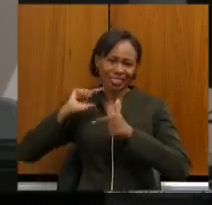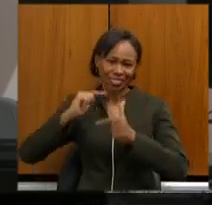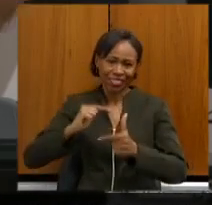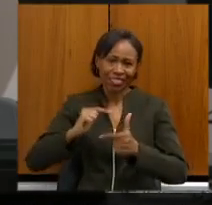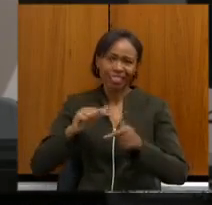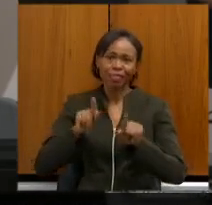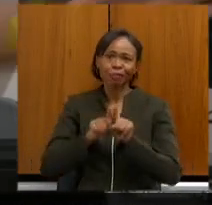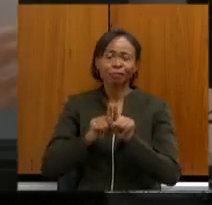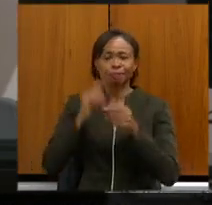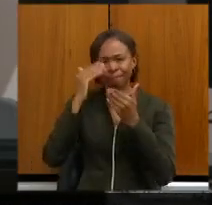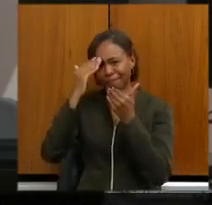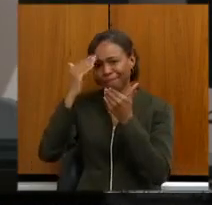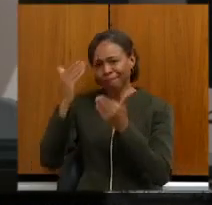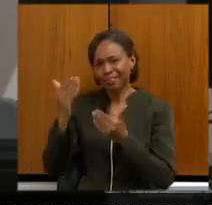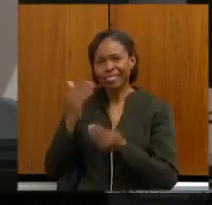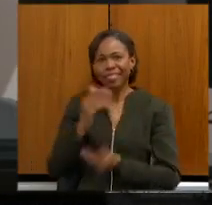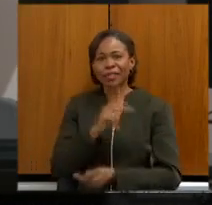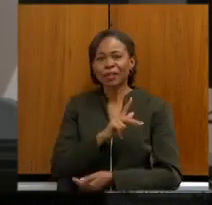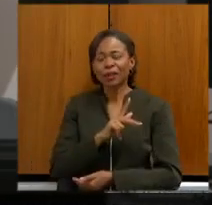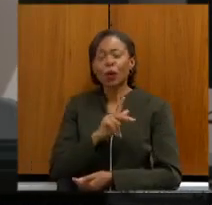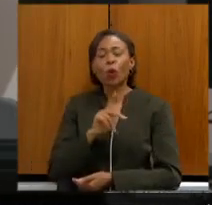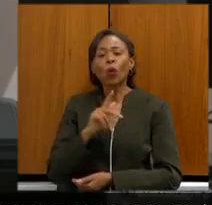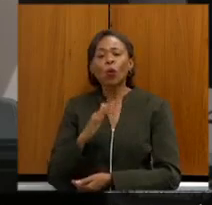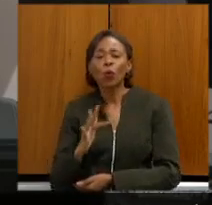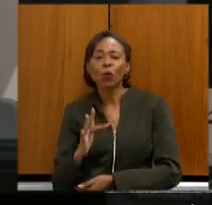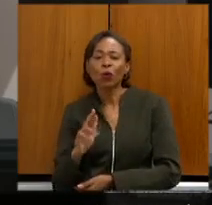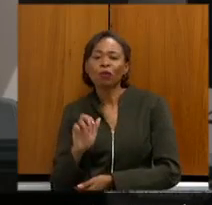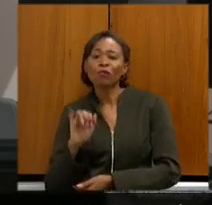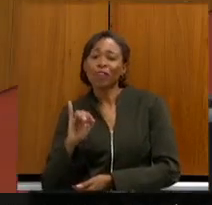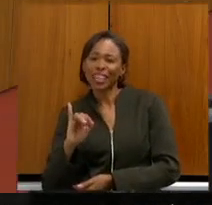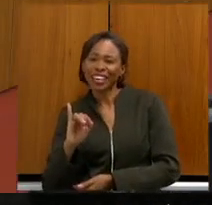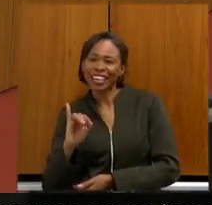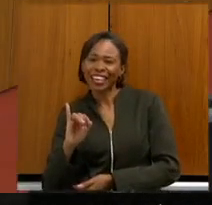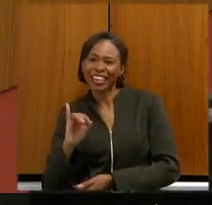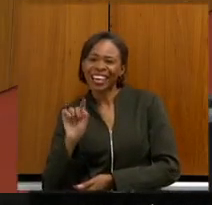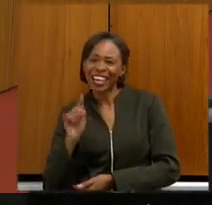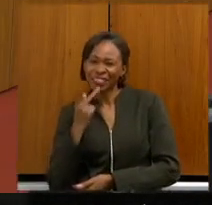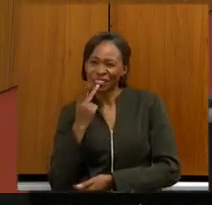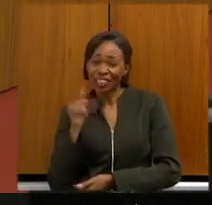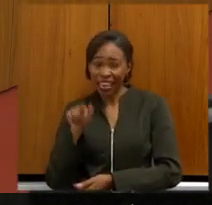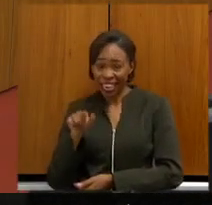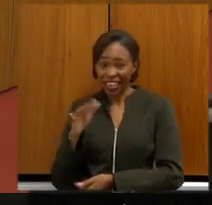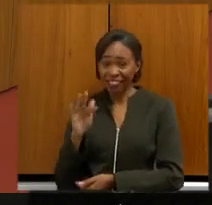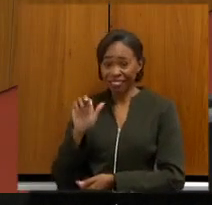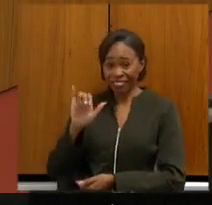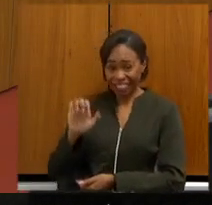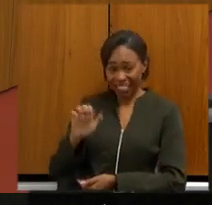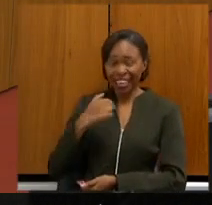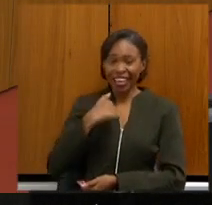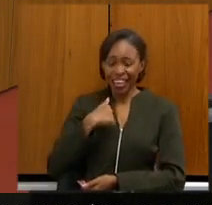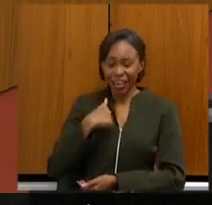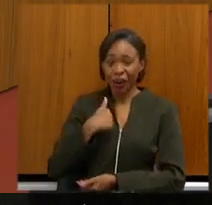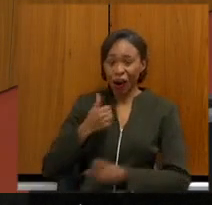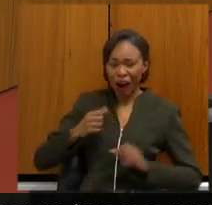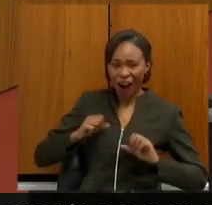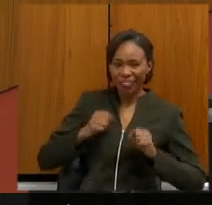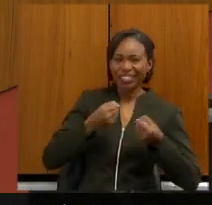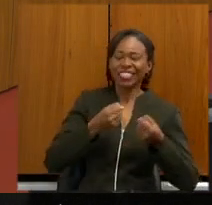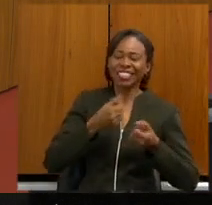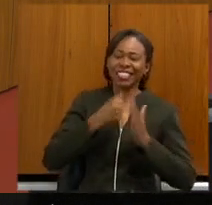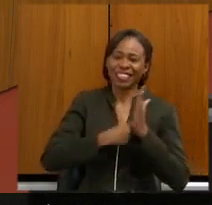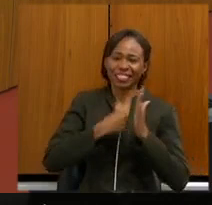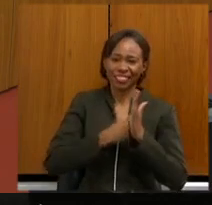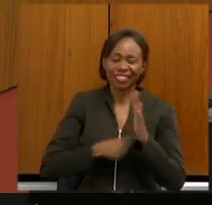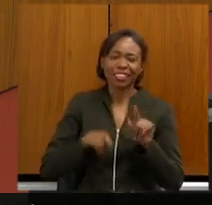agradecer companheiro Frei gilvander ele falou que será o Freio só acelerador da luta e agradecer companheiro nenhum